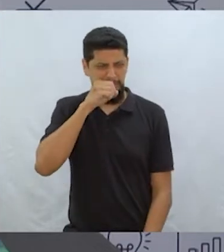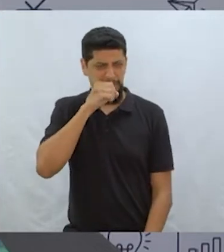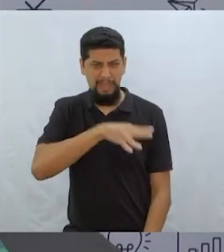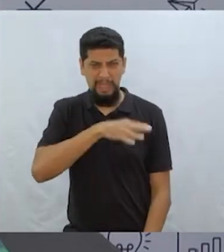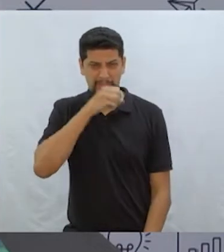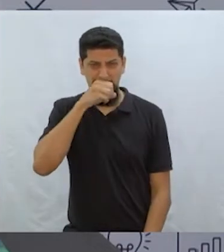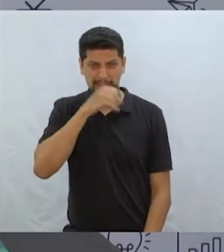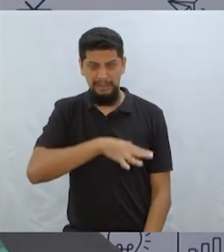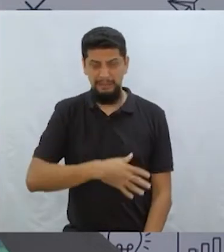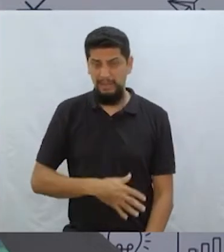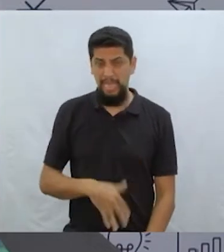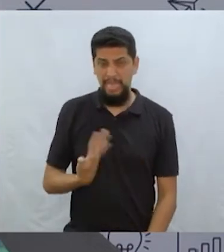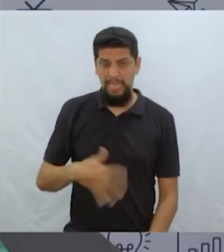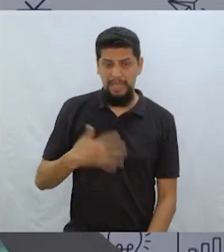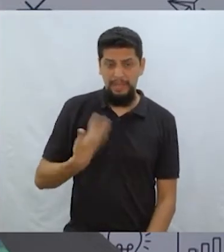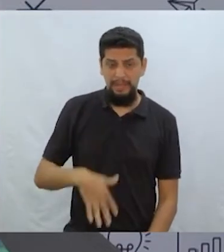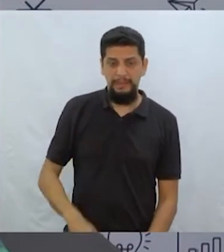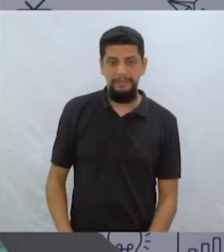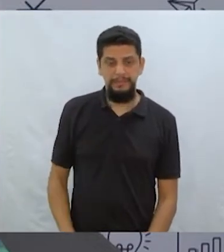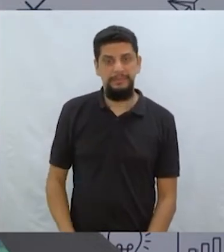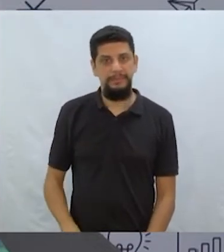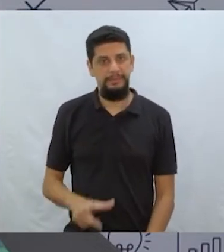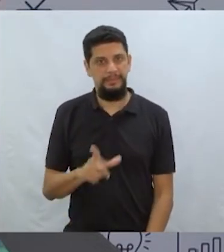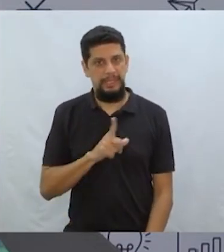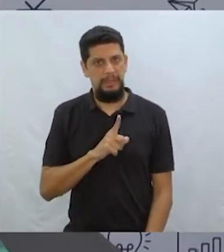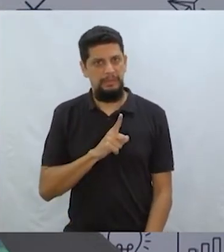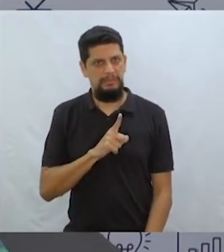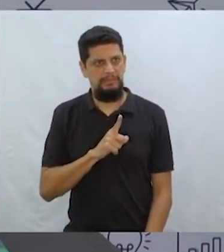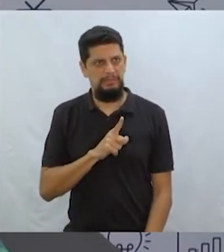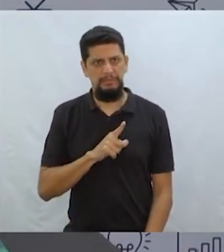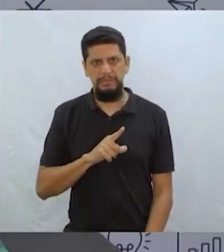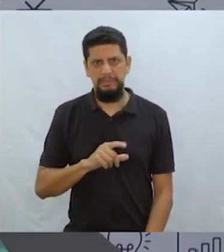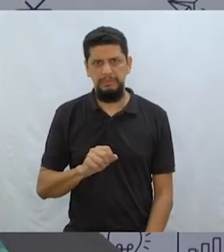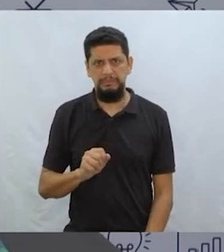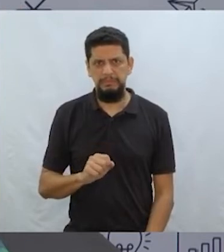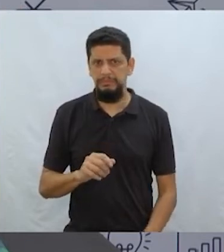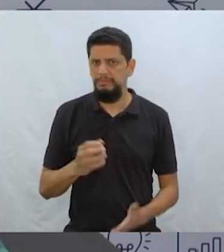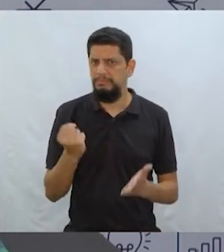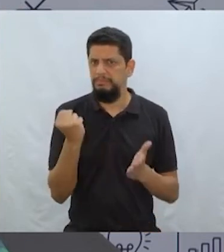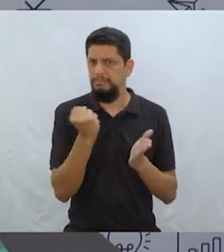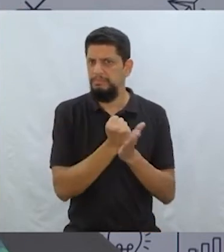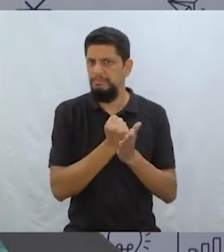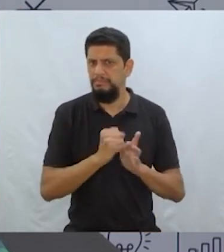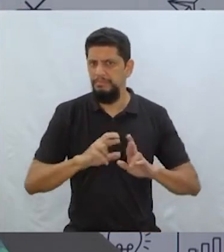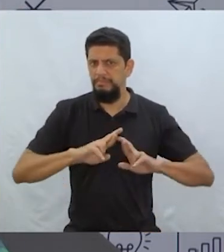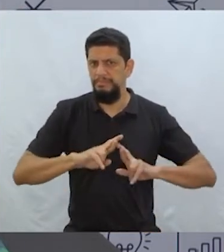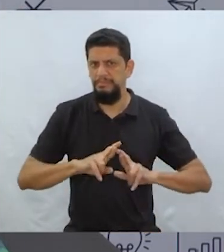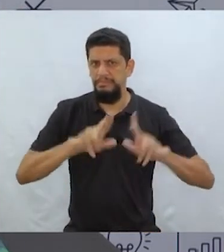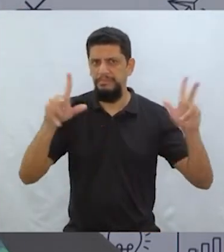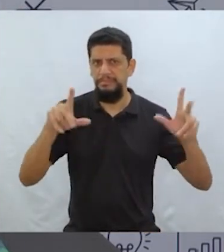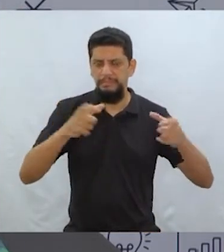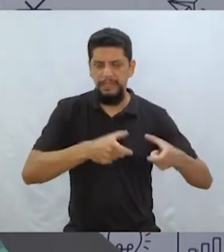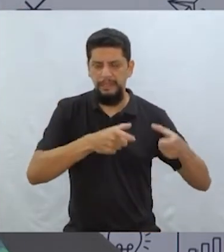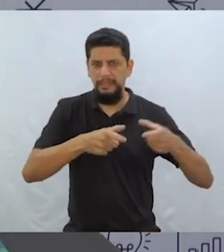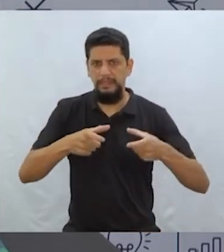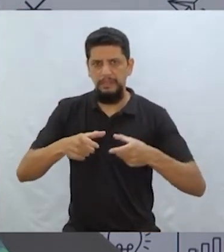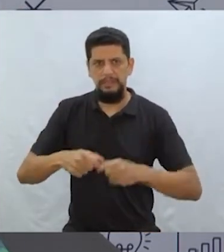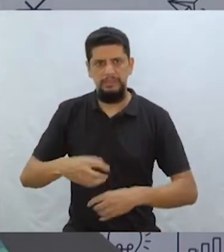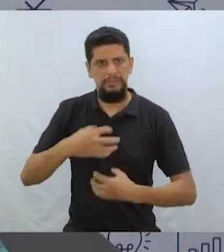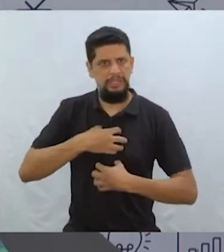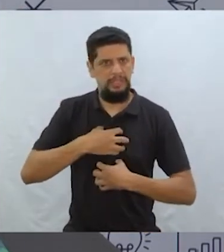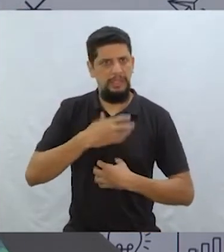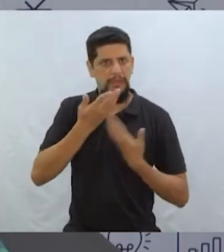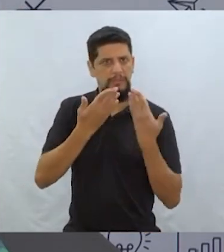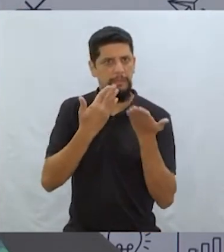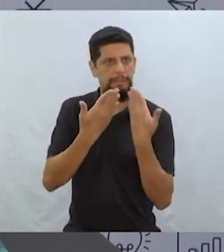nojo Ai Olha só como nós já temos uma marcação grande ali daquilo que nós conhecemos né da região de Minas a forma